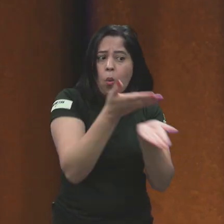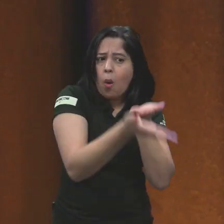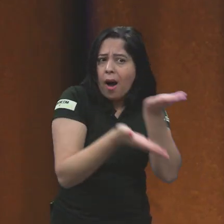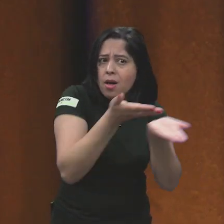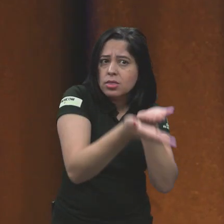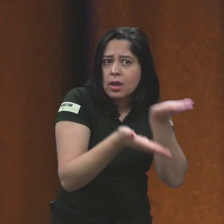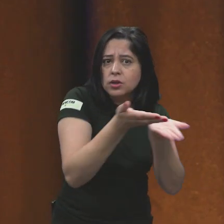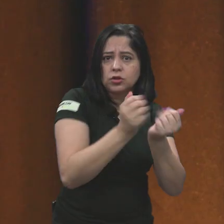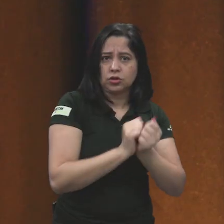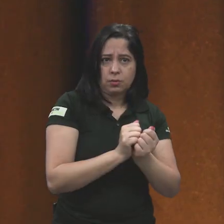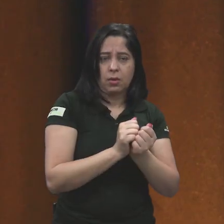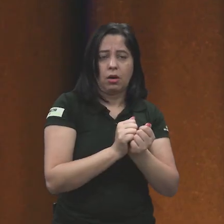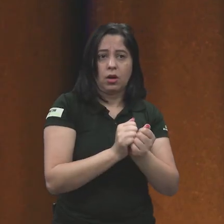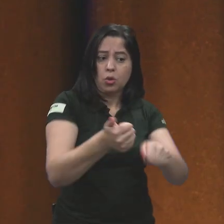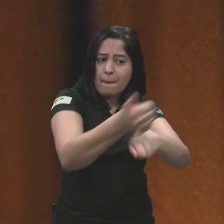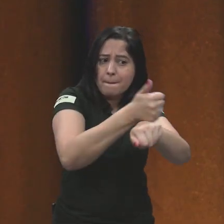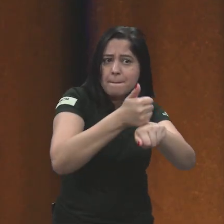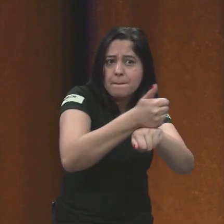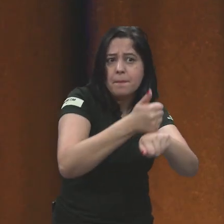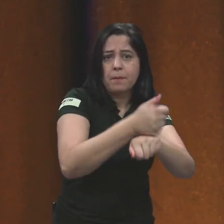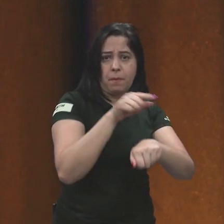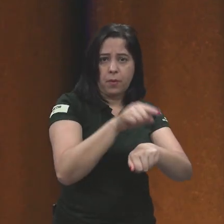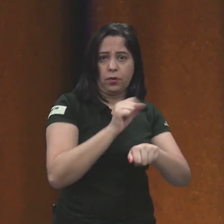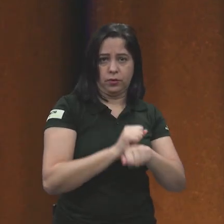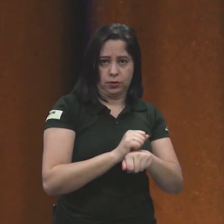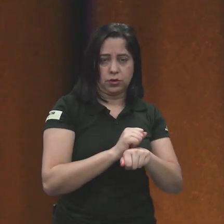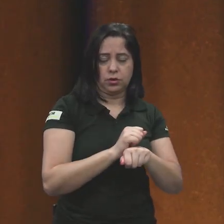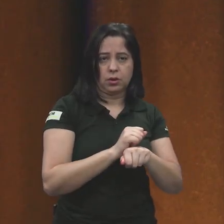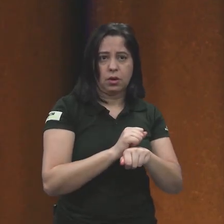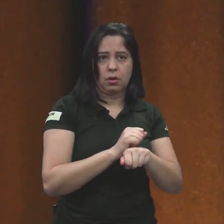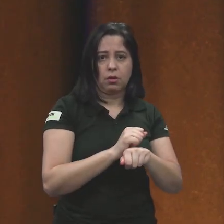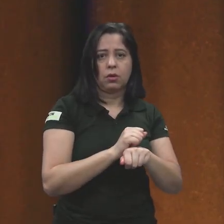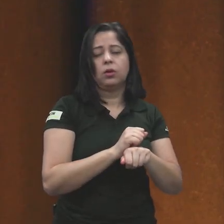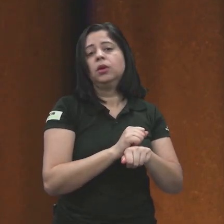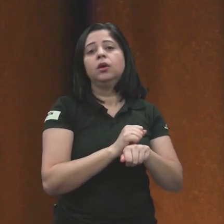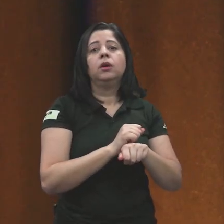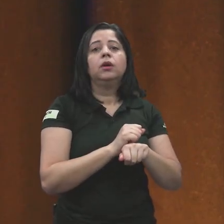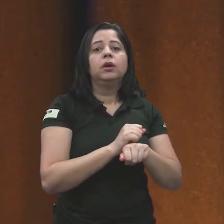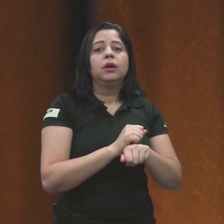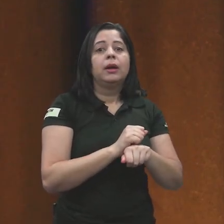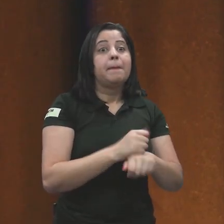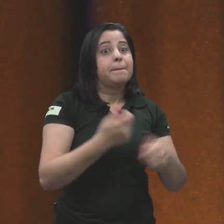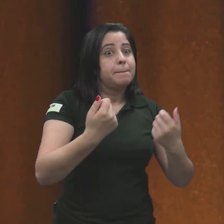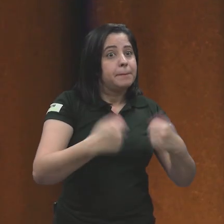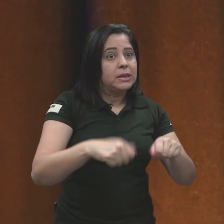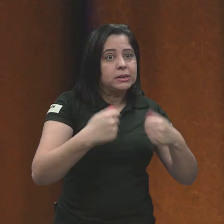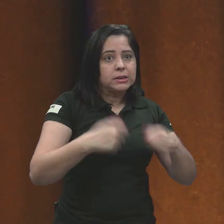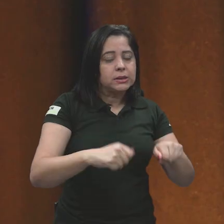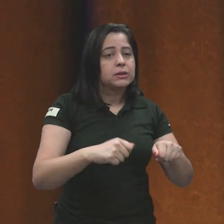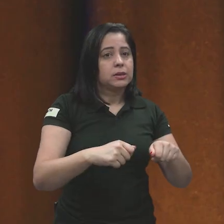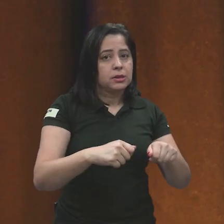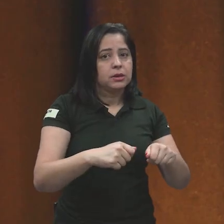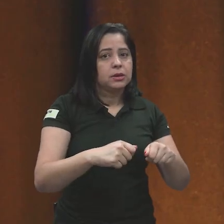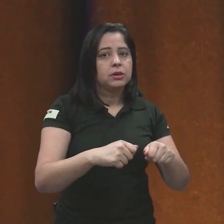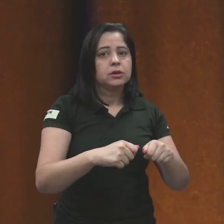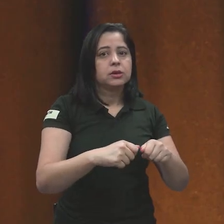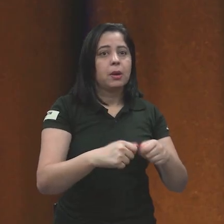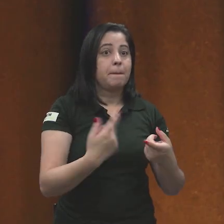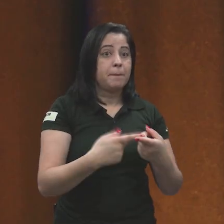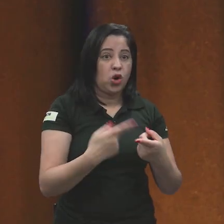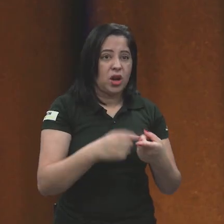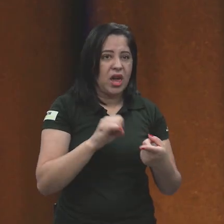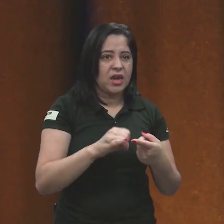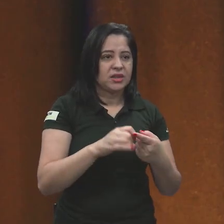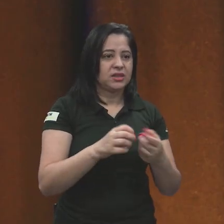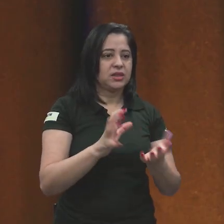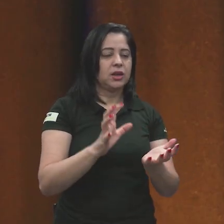centralizar esses especialistas, essas mãos de obras que hoje estão escassas na rede, que descentralizar isso, a